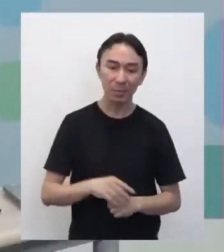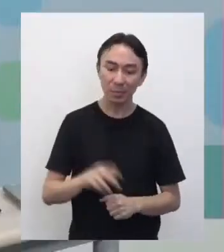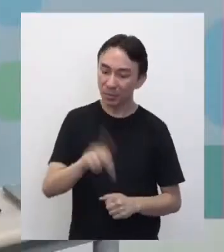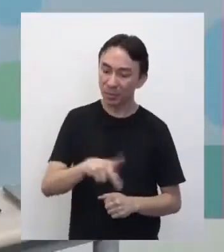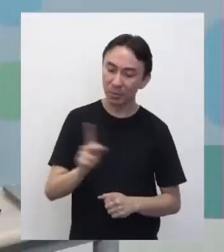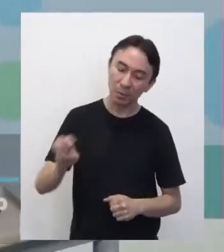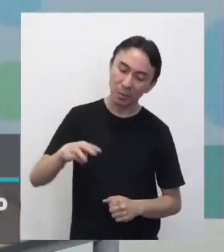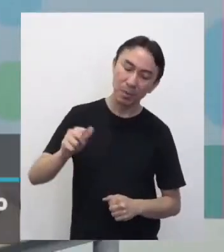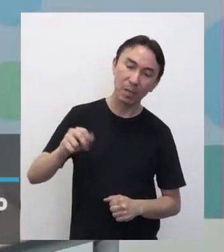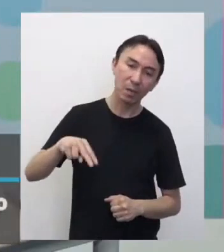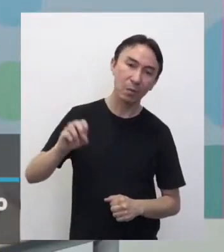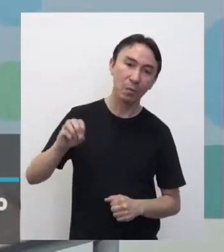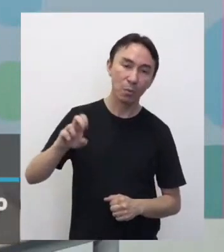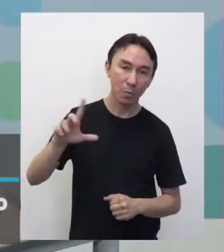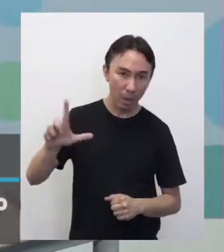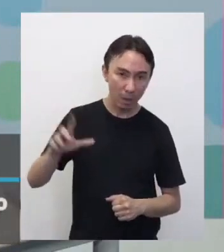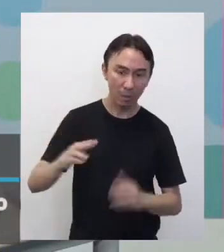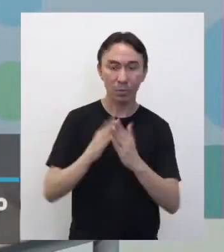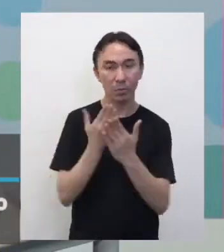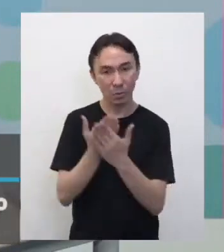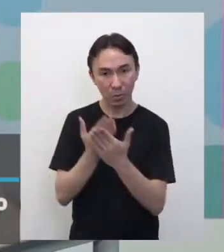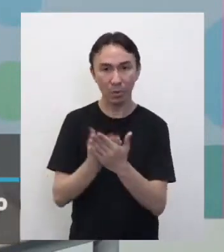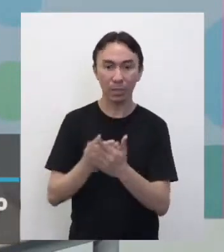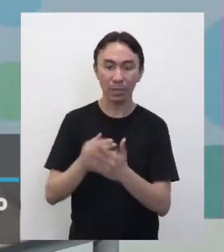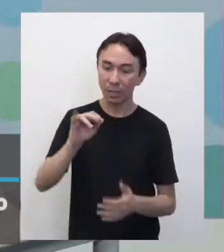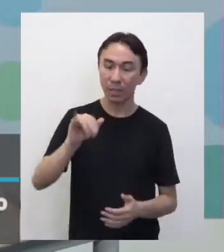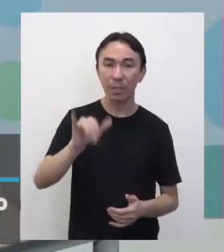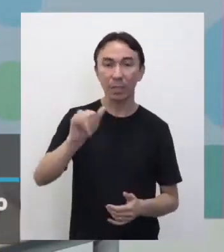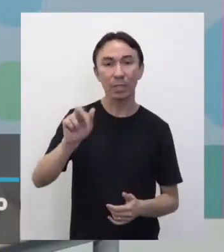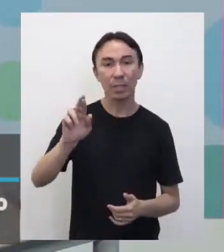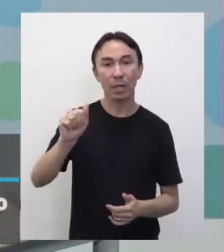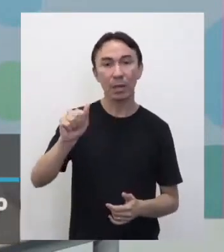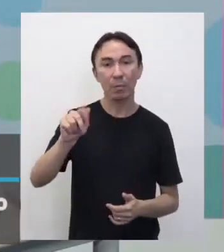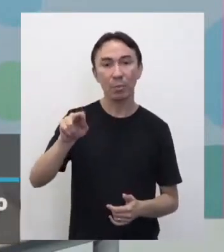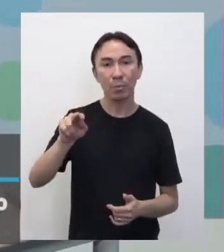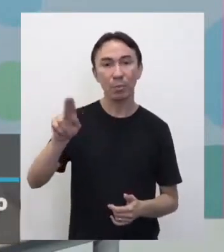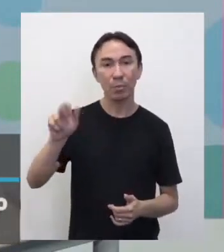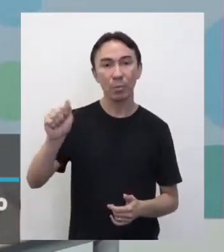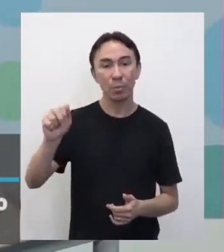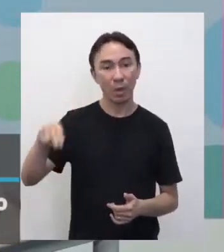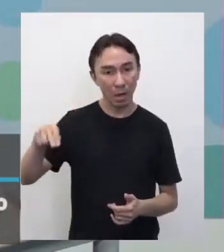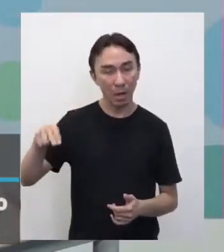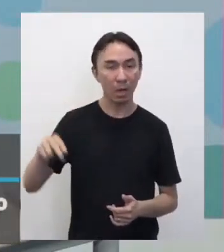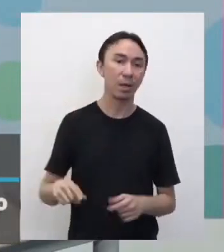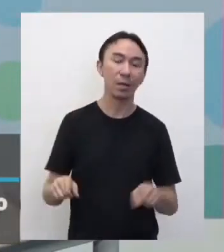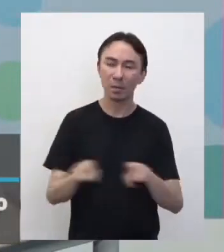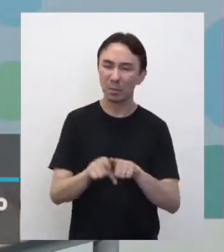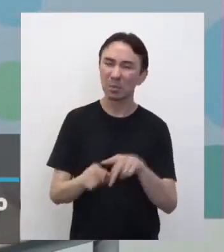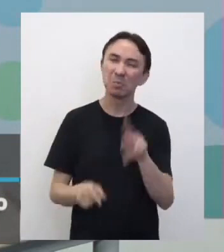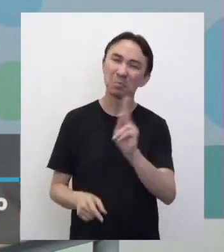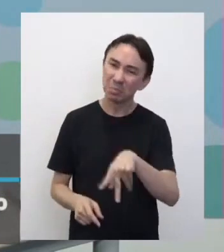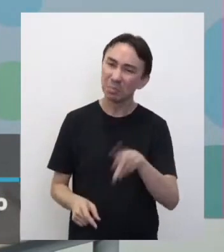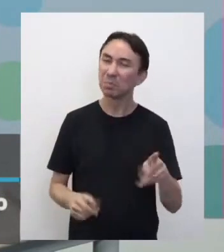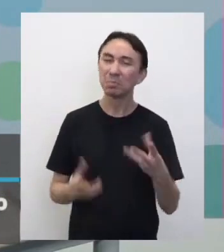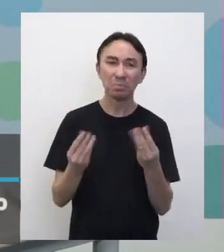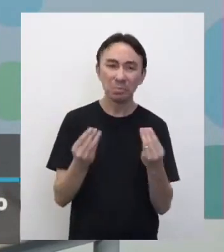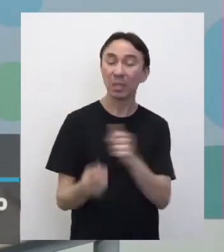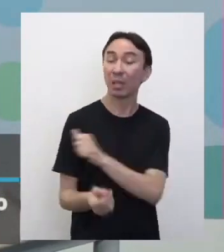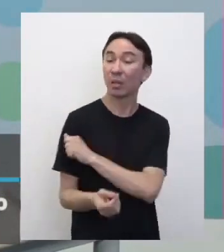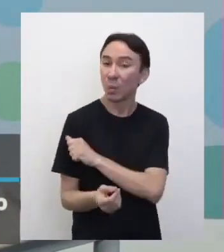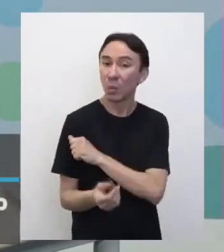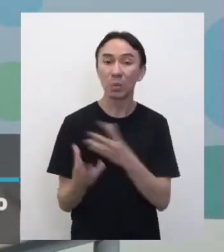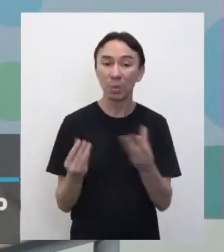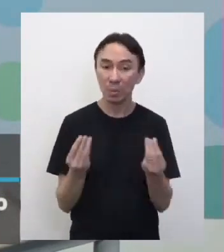Escola Desolina Irapuã, também trouxe a mesma resposta para a gente. Muitos estudantes, como a Marina, também da Escola